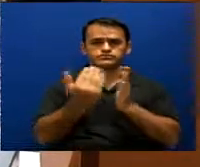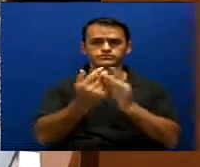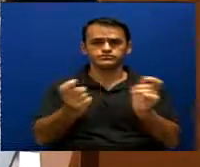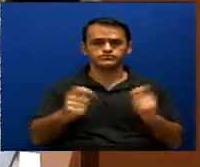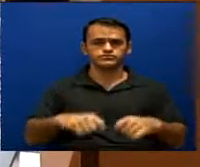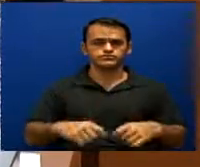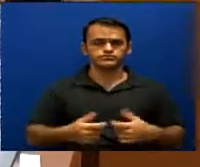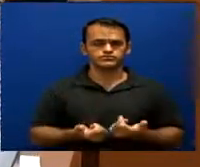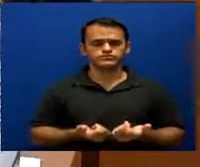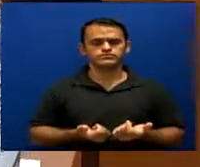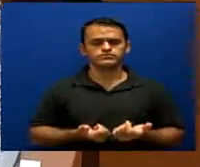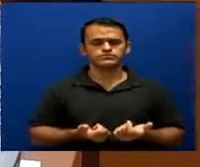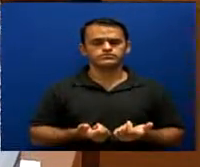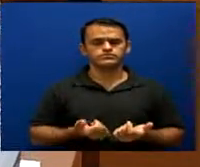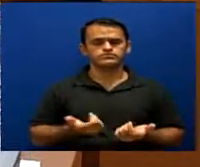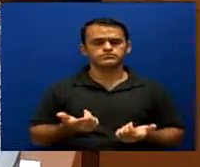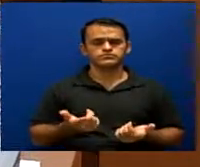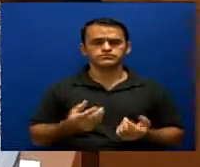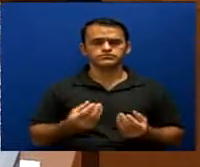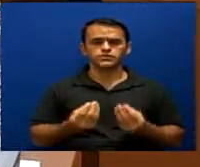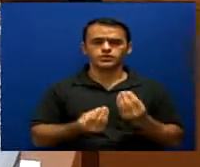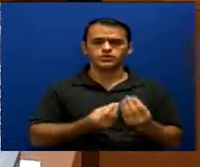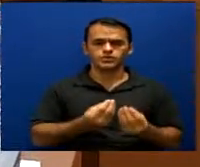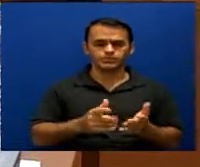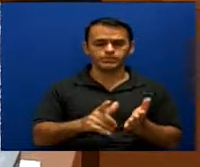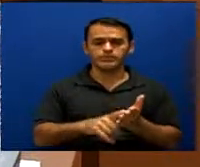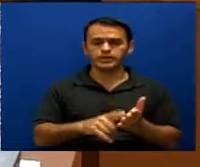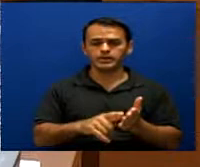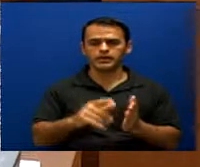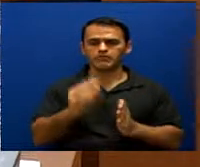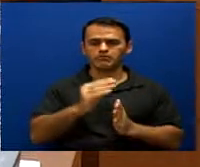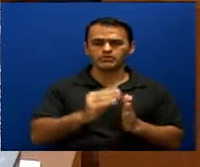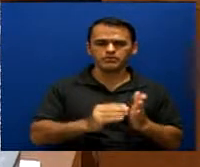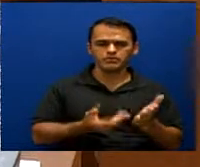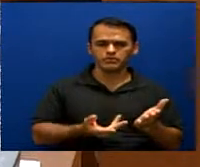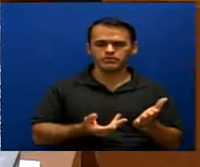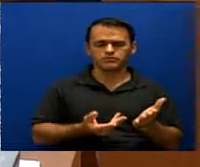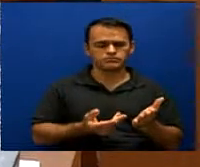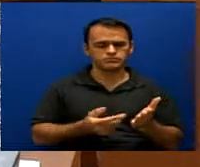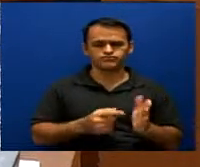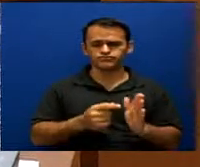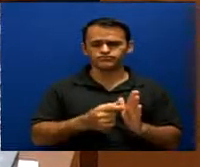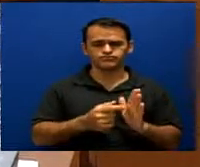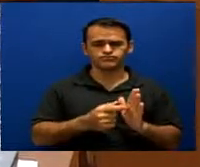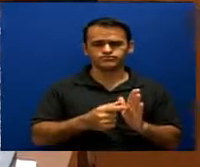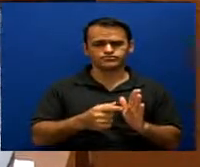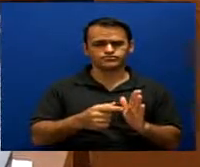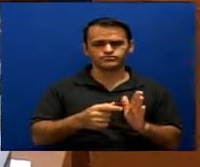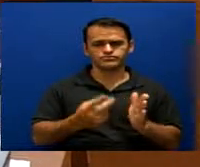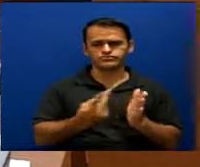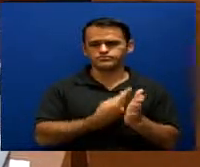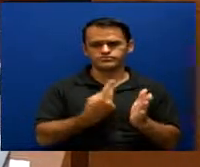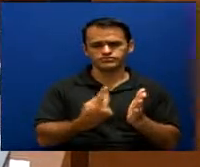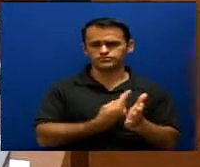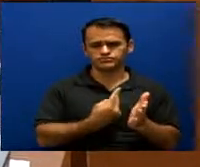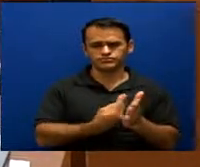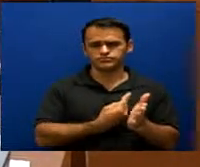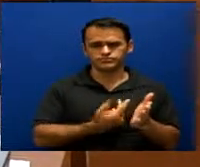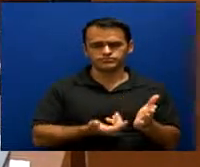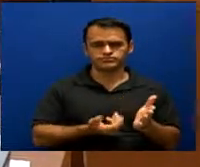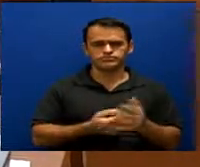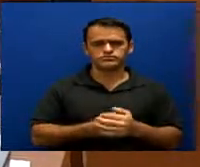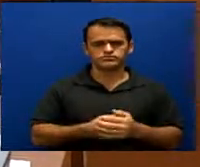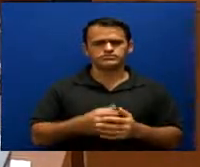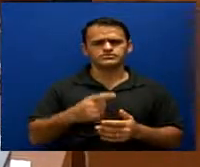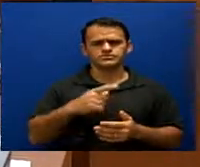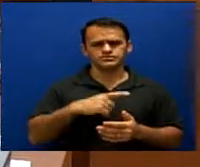Só que a forma, o papel, o que está aqui, não demonstra. E claro não que demonstra. Não demonstra. A gente já falou que